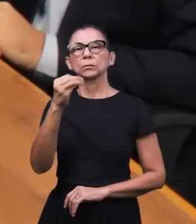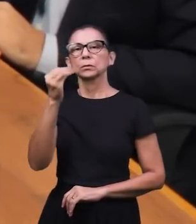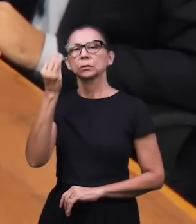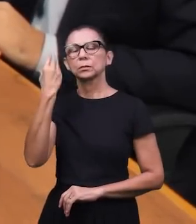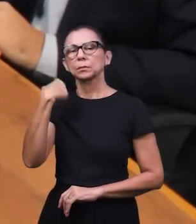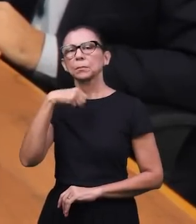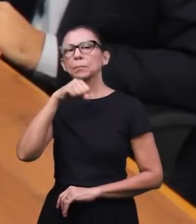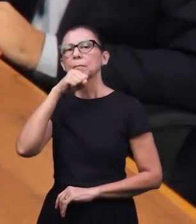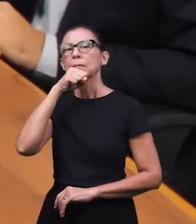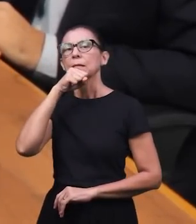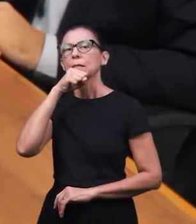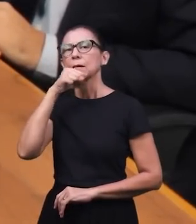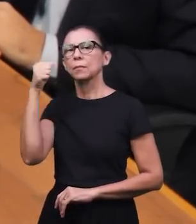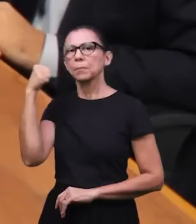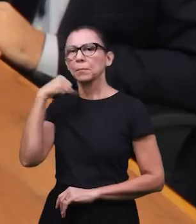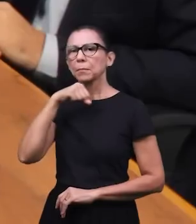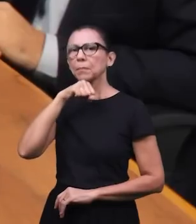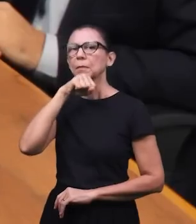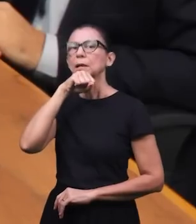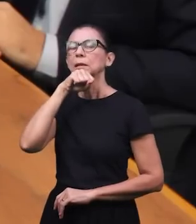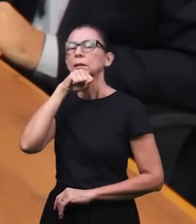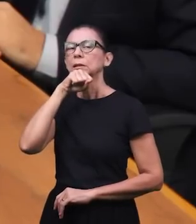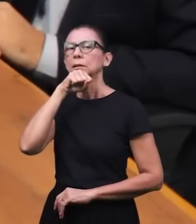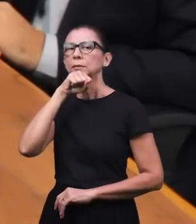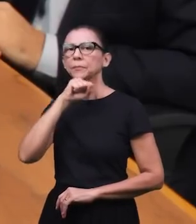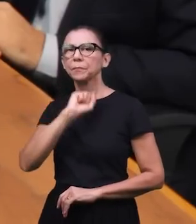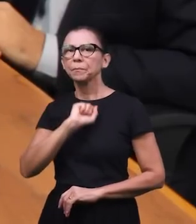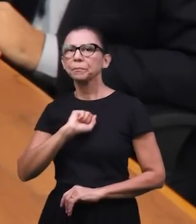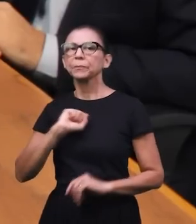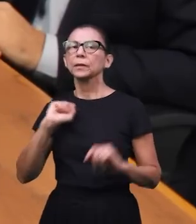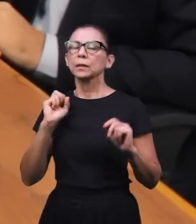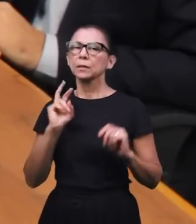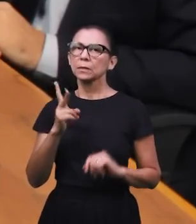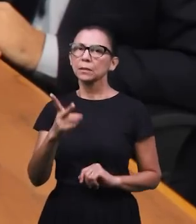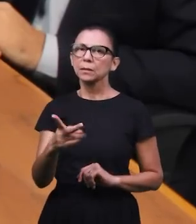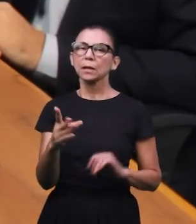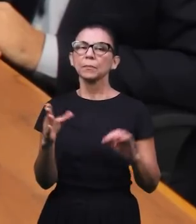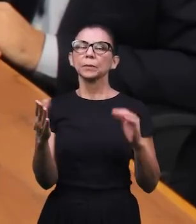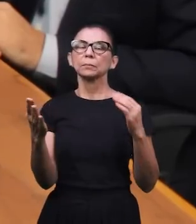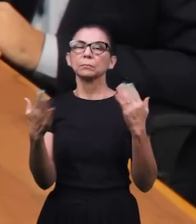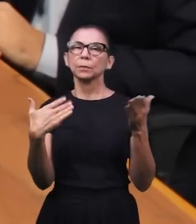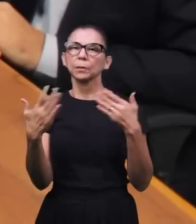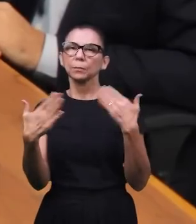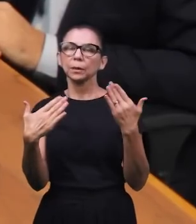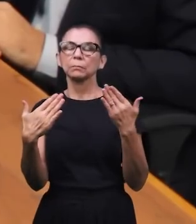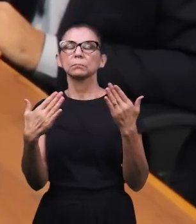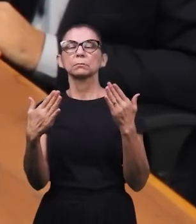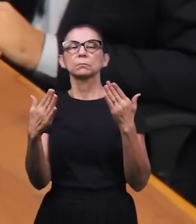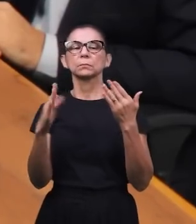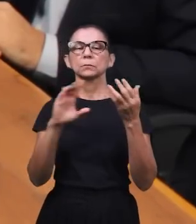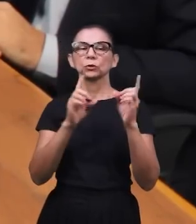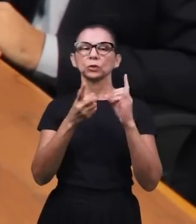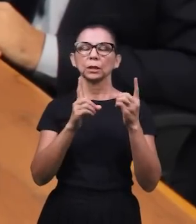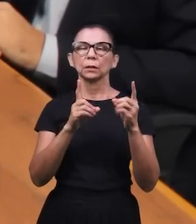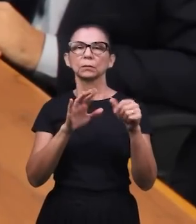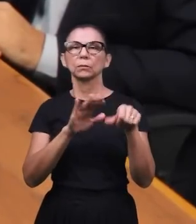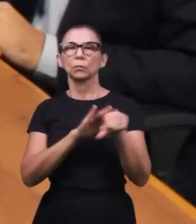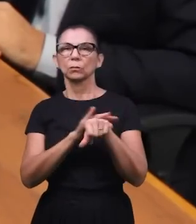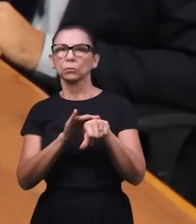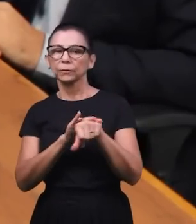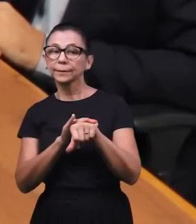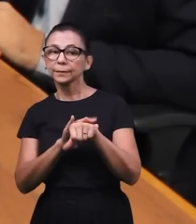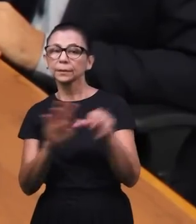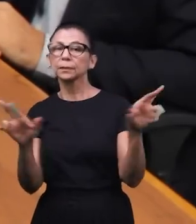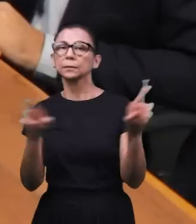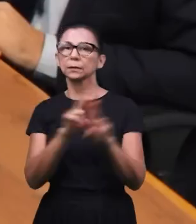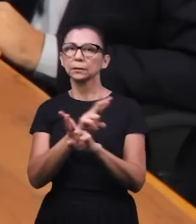deitando, levantando-se. Ou seja, o diálogo, o tempo todo, é conversando, irmão. Você sabe o que acontece?